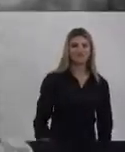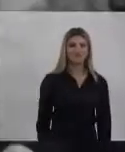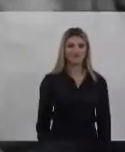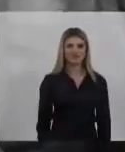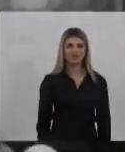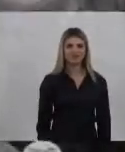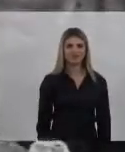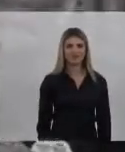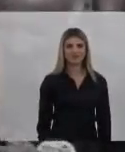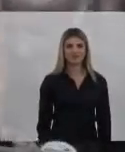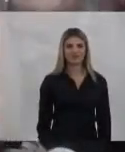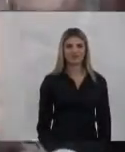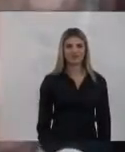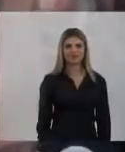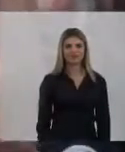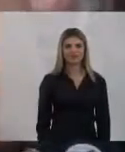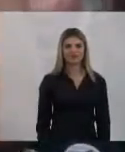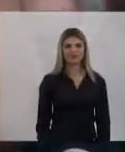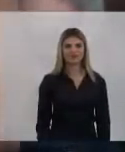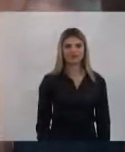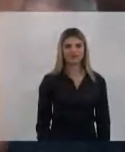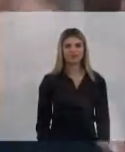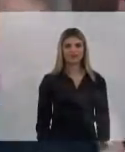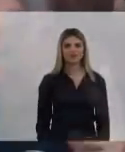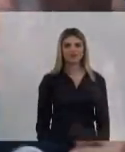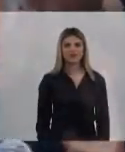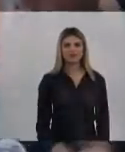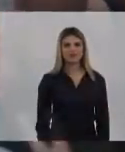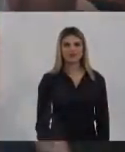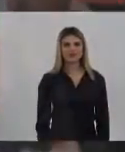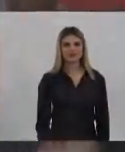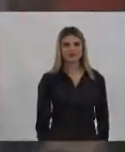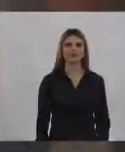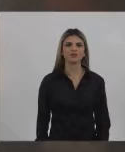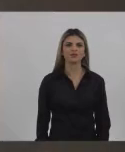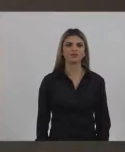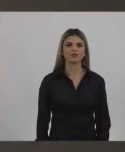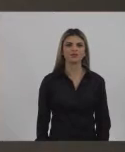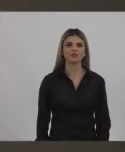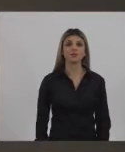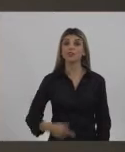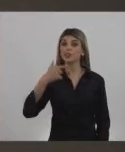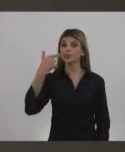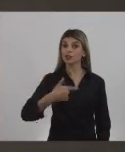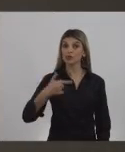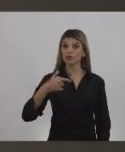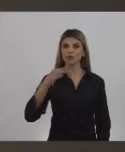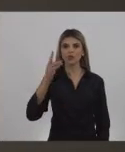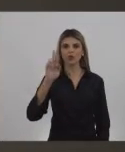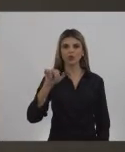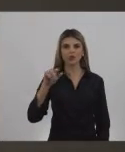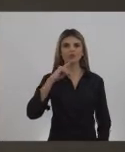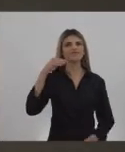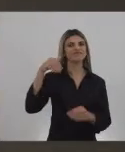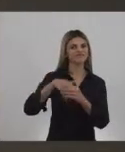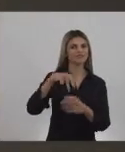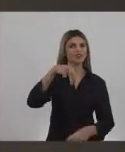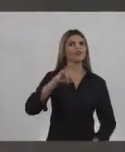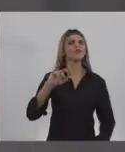que vai ficar na história, como o dia em que a população mostrou que é dona do seu destino.